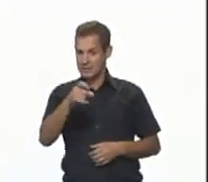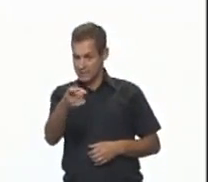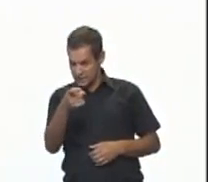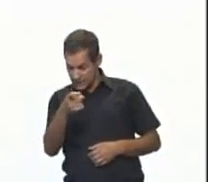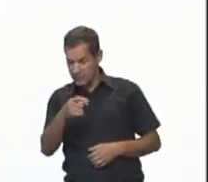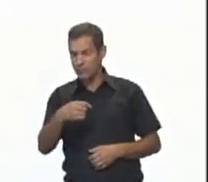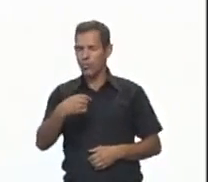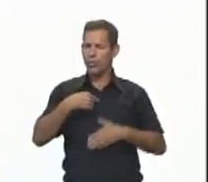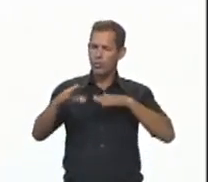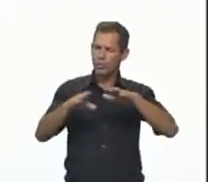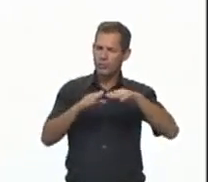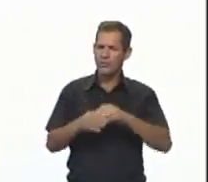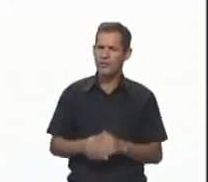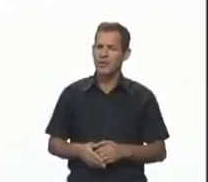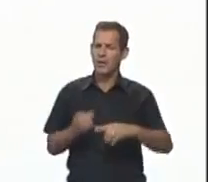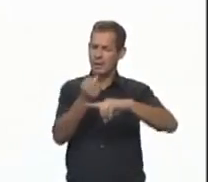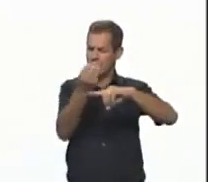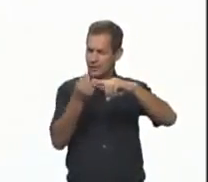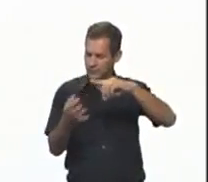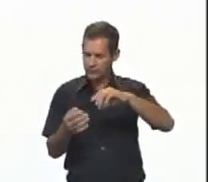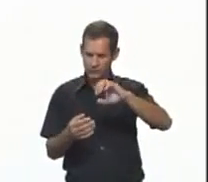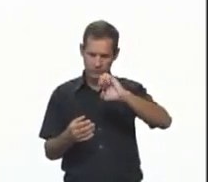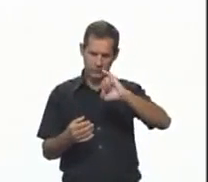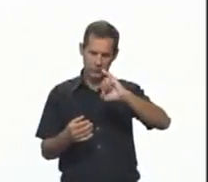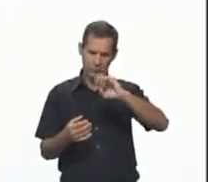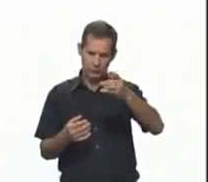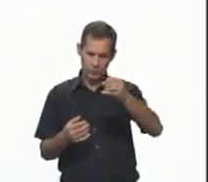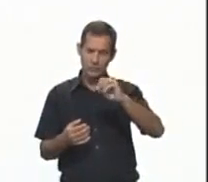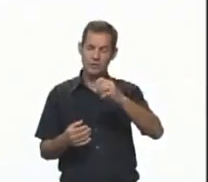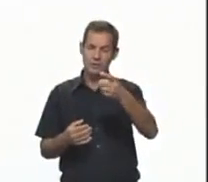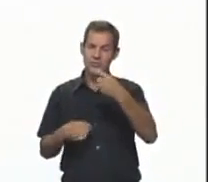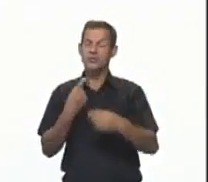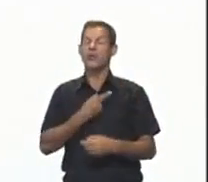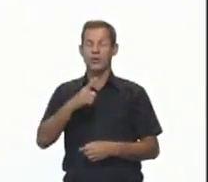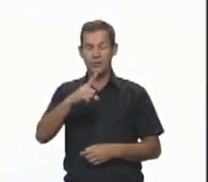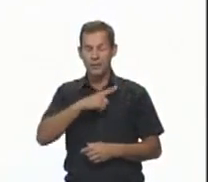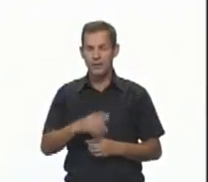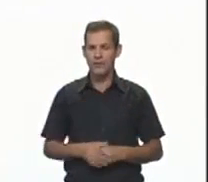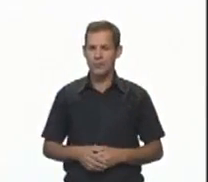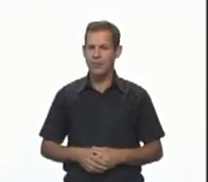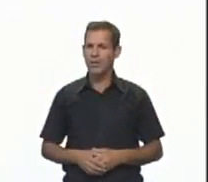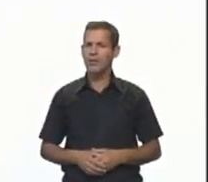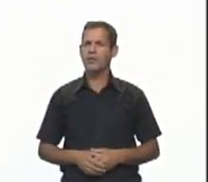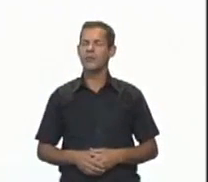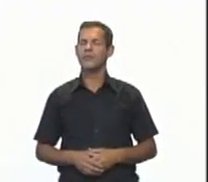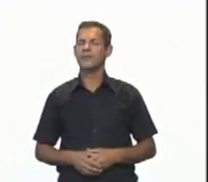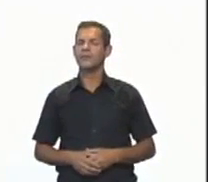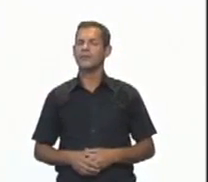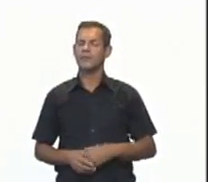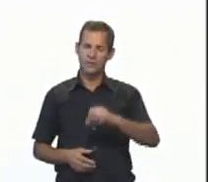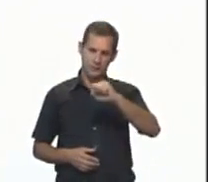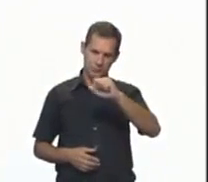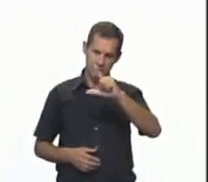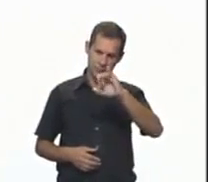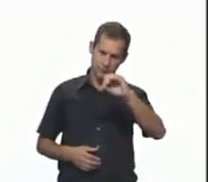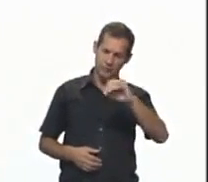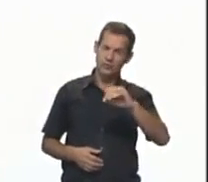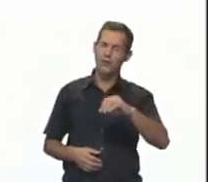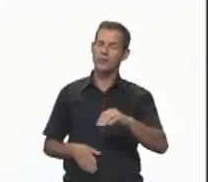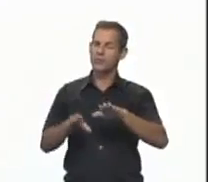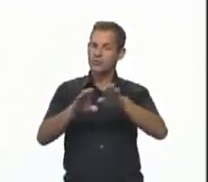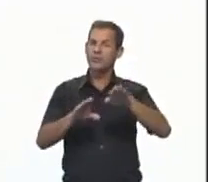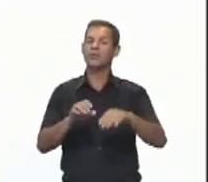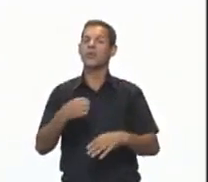x. Quando eu rotaciono essa função em torno do eixo x, nós vamos obter o seguinte sólido de